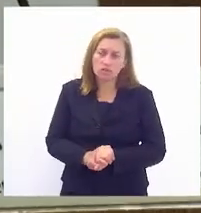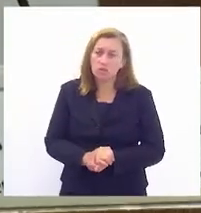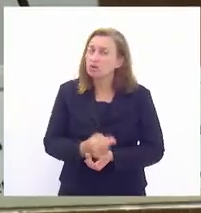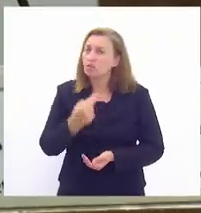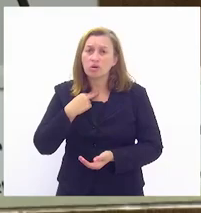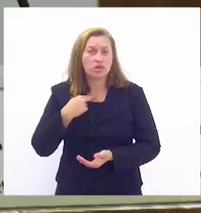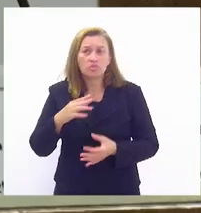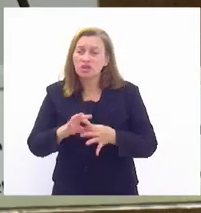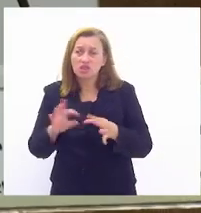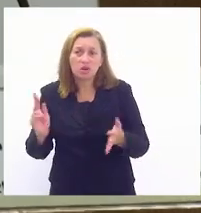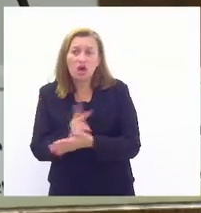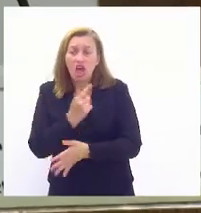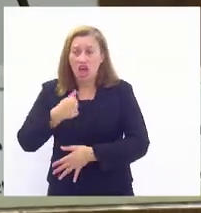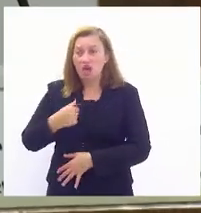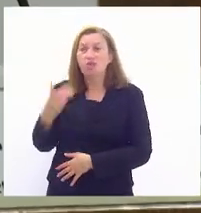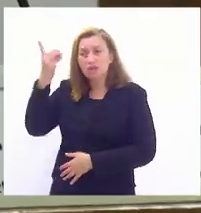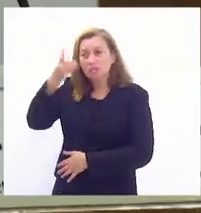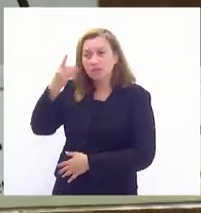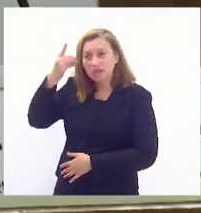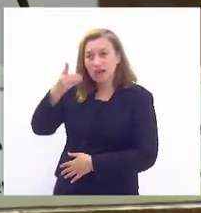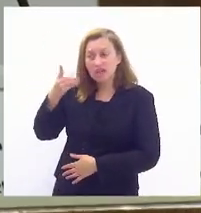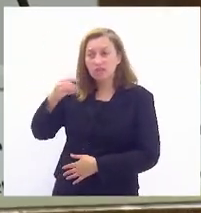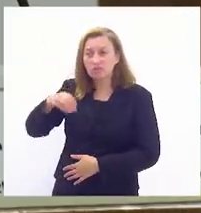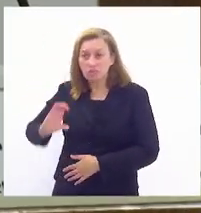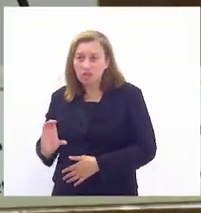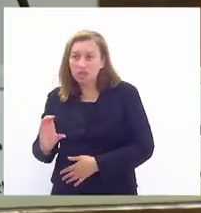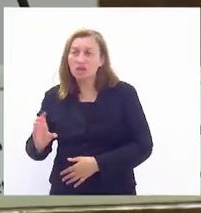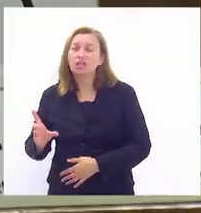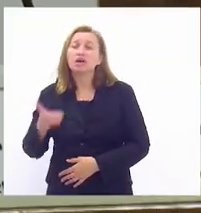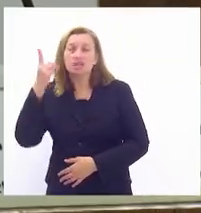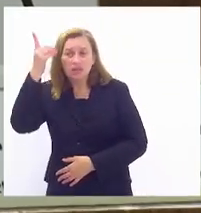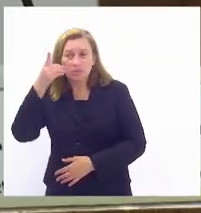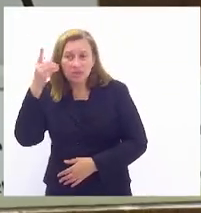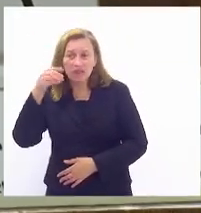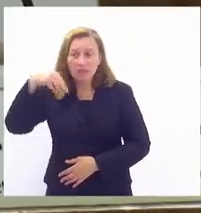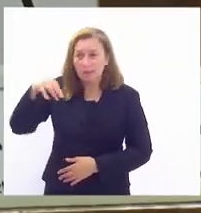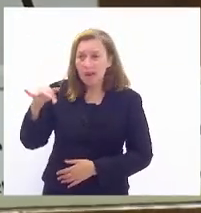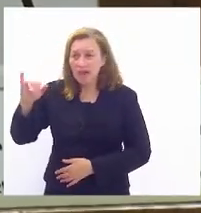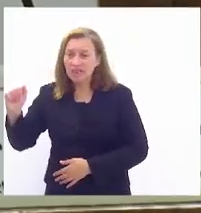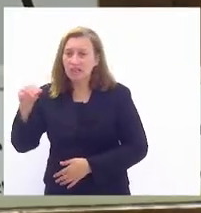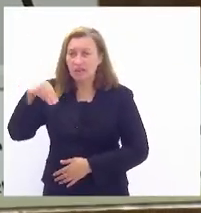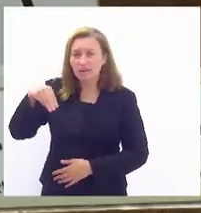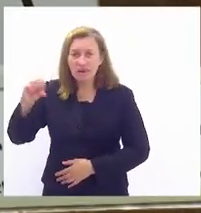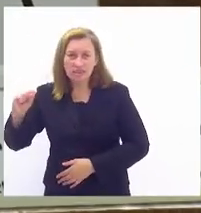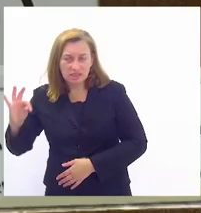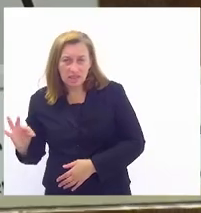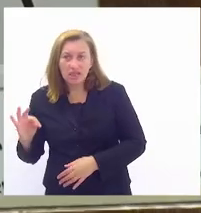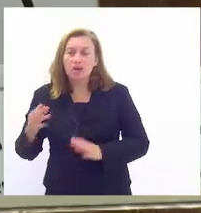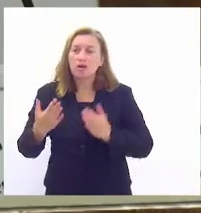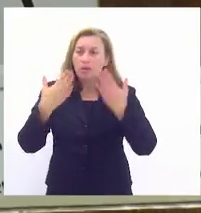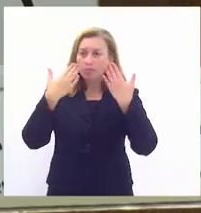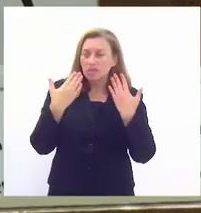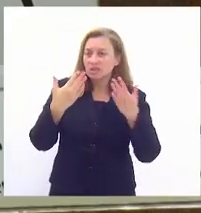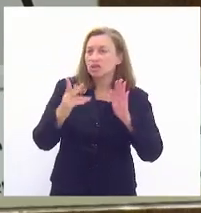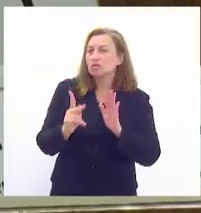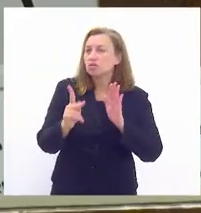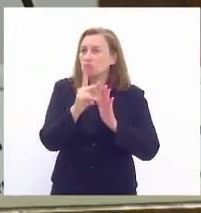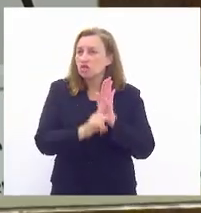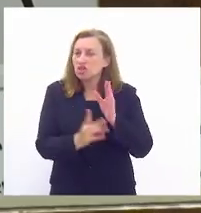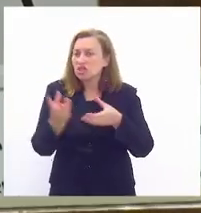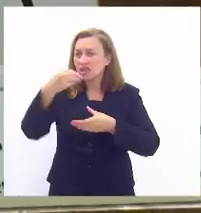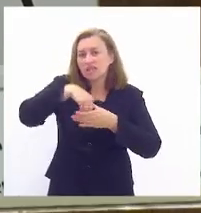aconteça. Eu, deputado Carlos Mink, e a deputada Marina do MST, nós apresentamos um projeto que está tramitando na